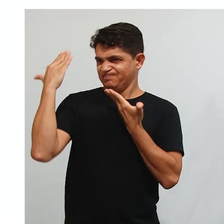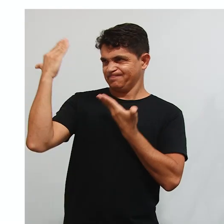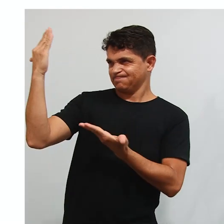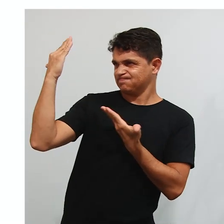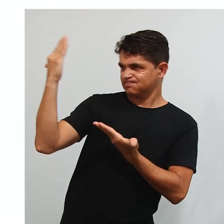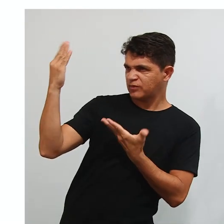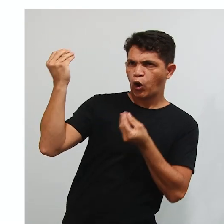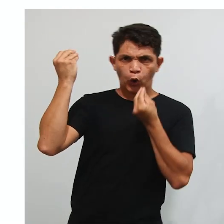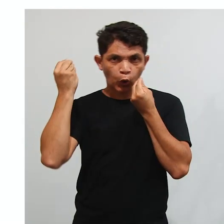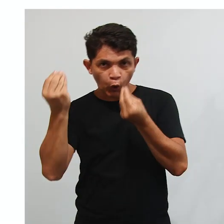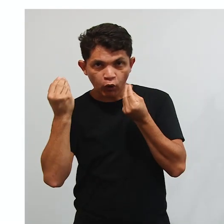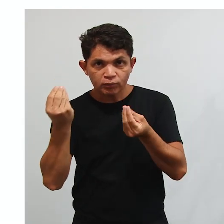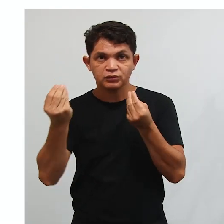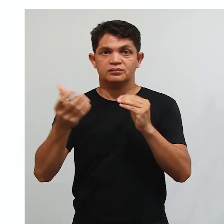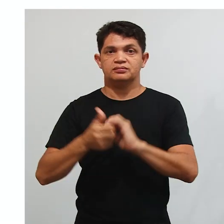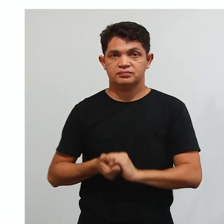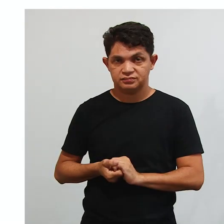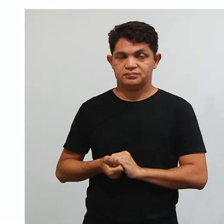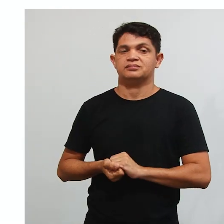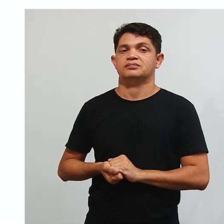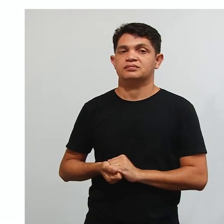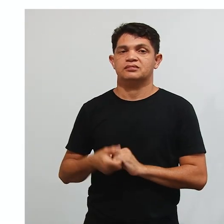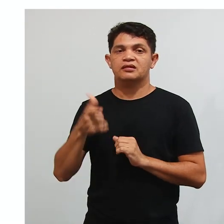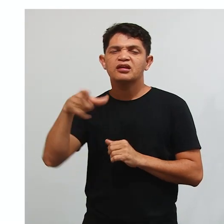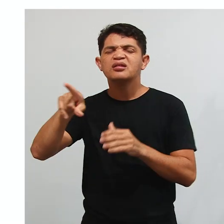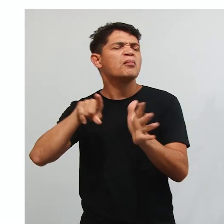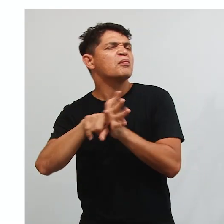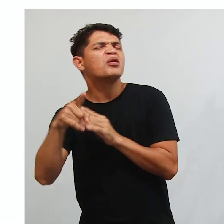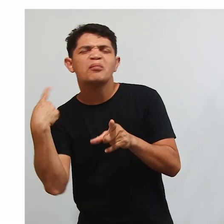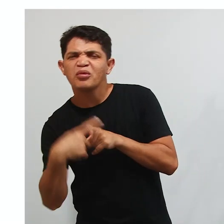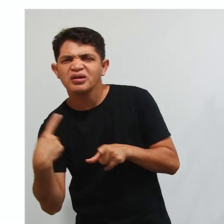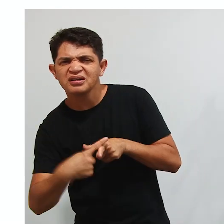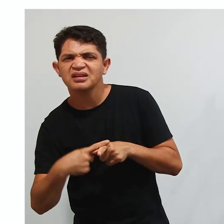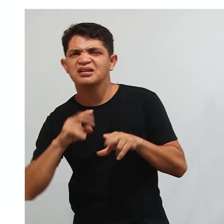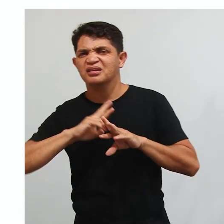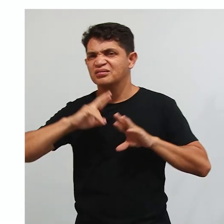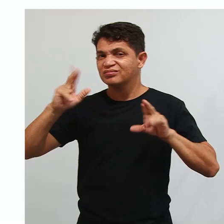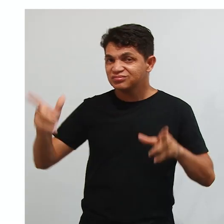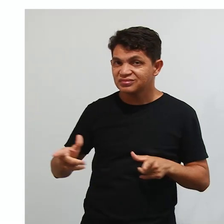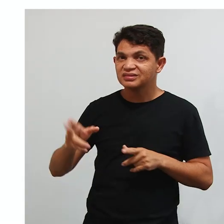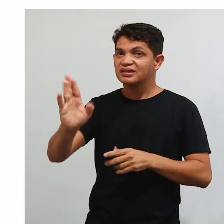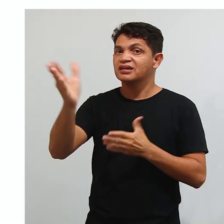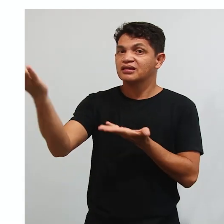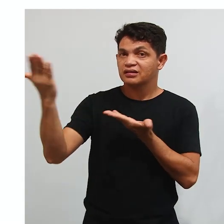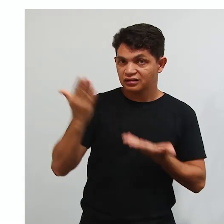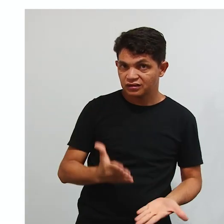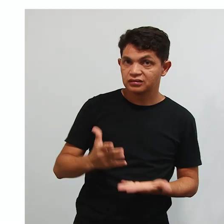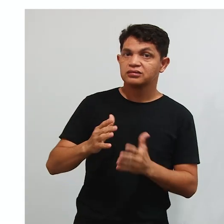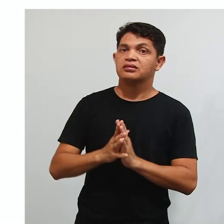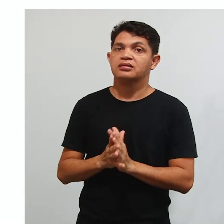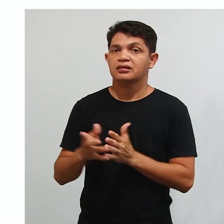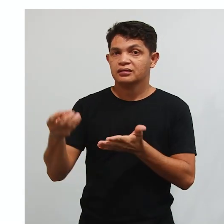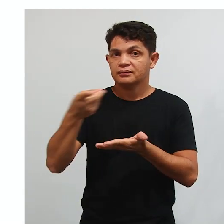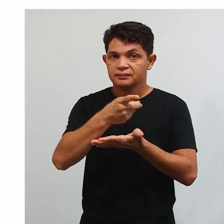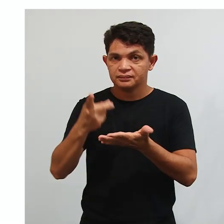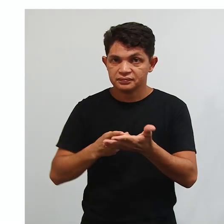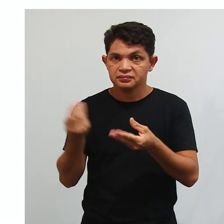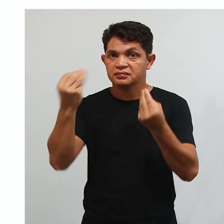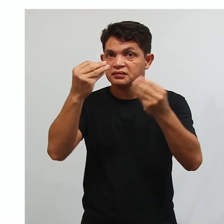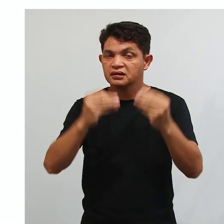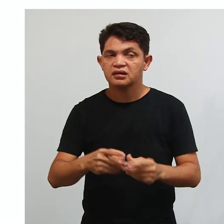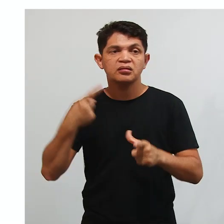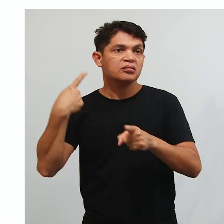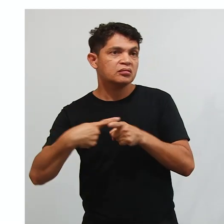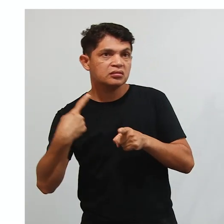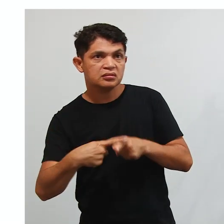desconfiado então aqui né aí o outro pergunta por então aqui eu vou eu vou trazer né um dado